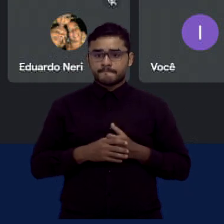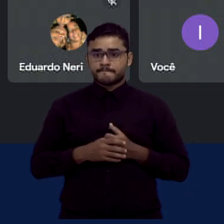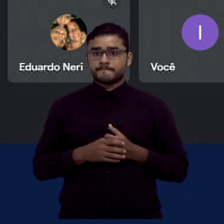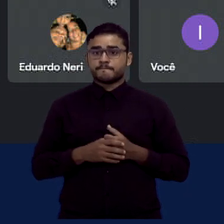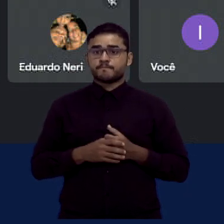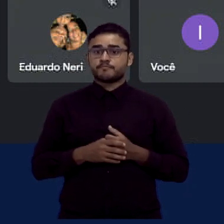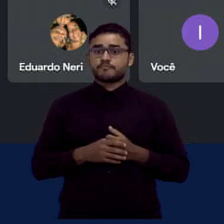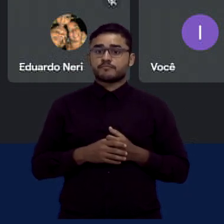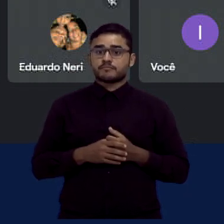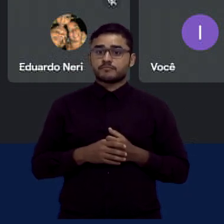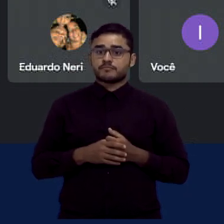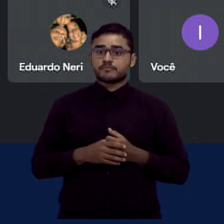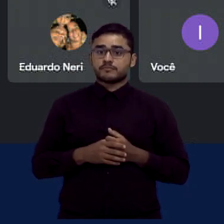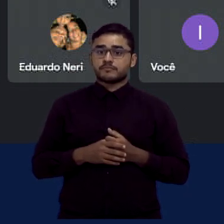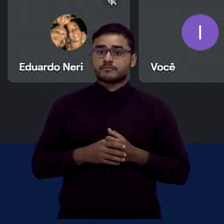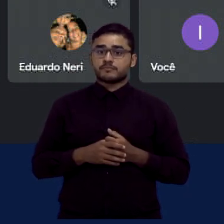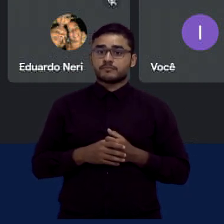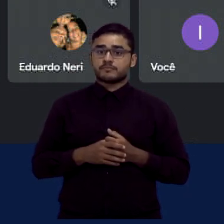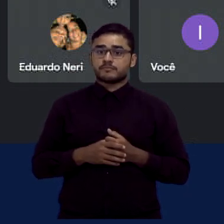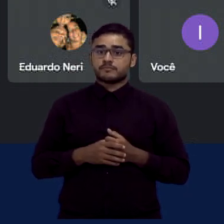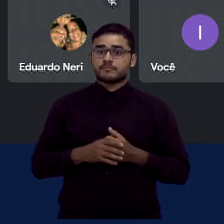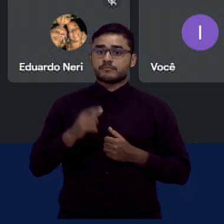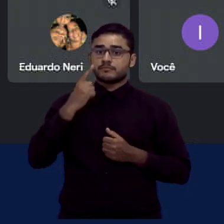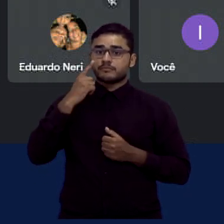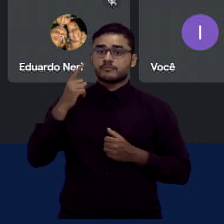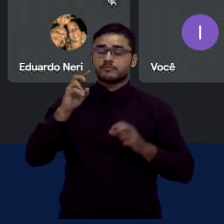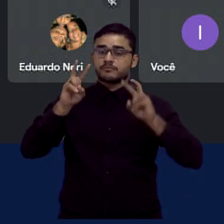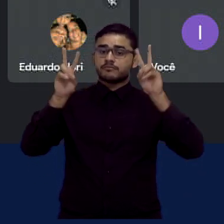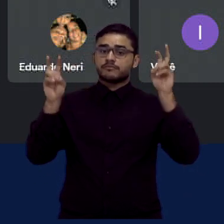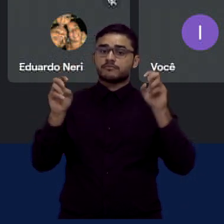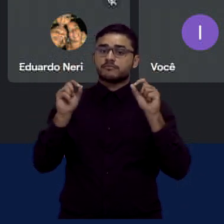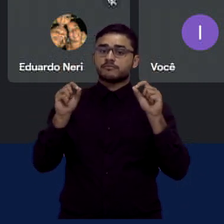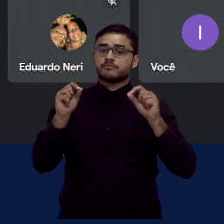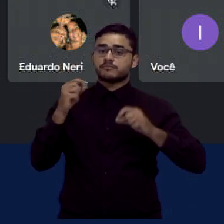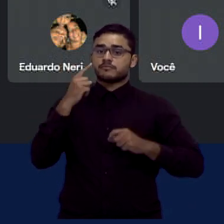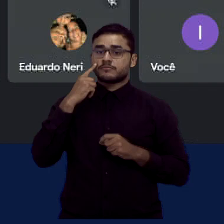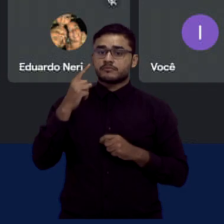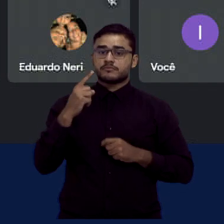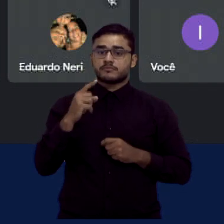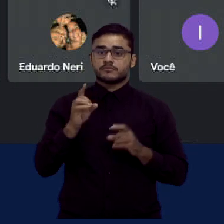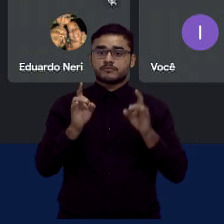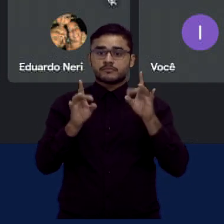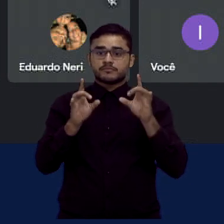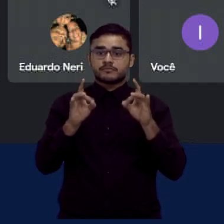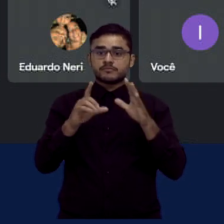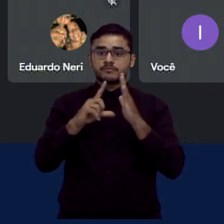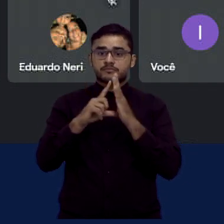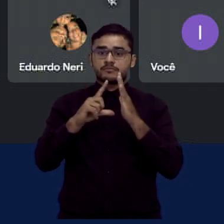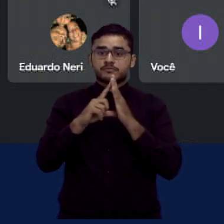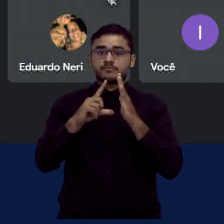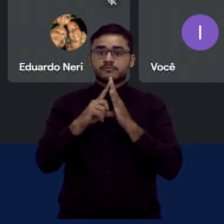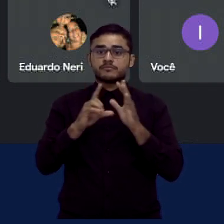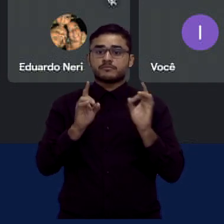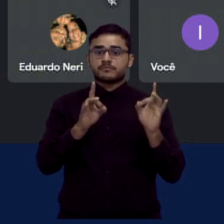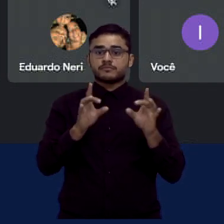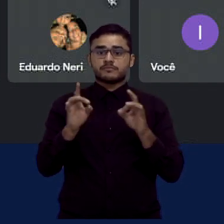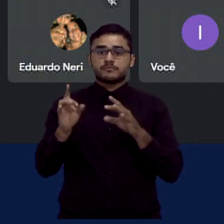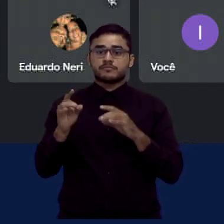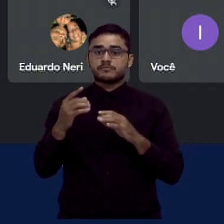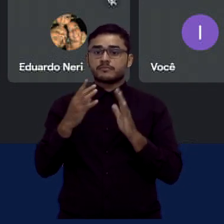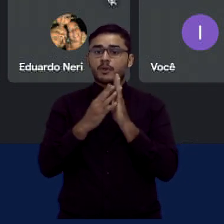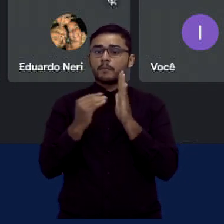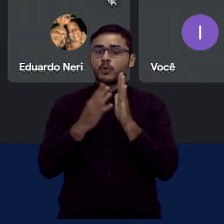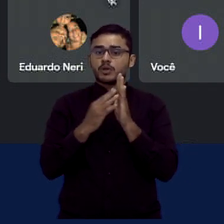sabe, eu acho que não tem a ver com o livro. Sim. Tem a ver com o mercado de varejo. Exato. Por isso que eu falei, o modelo de negócio,